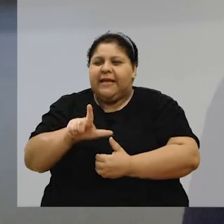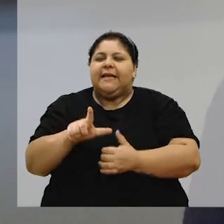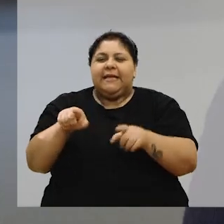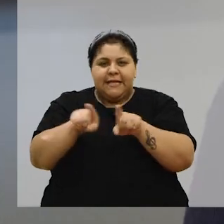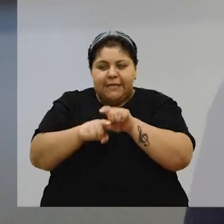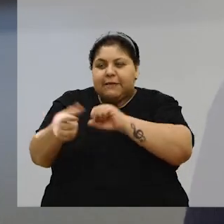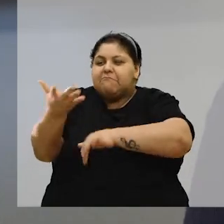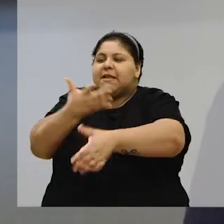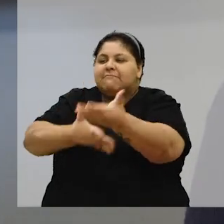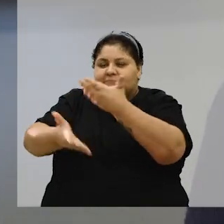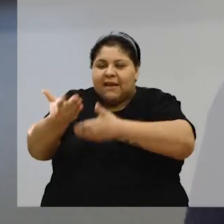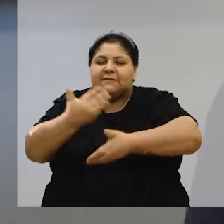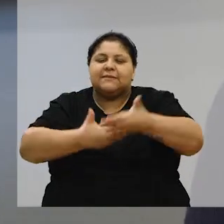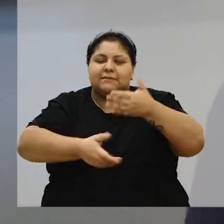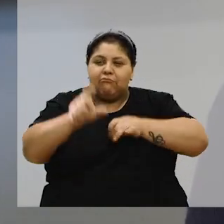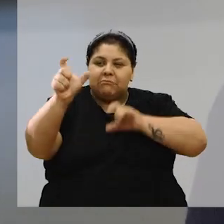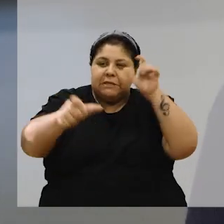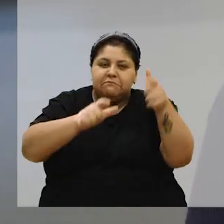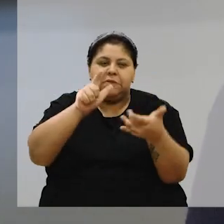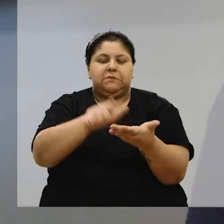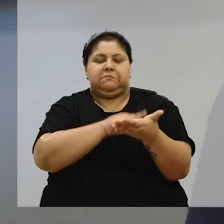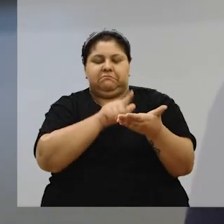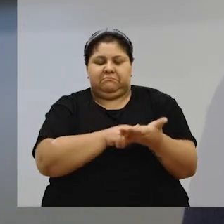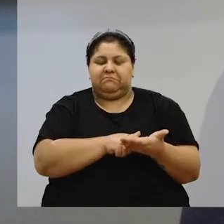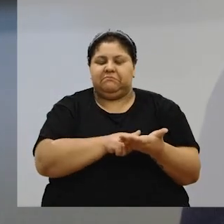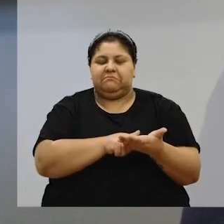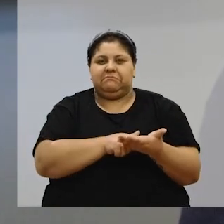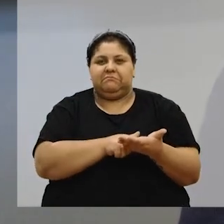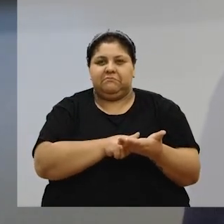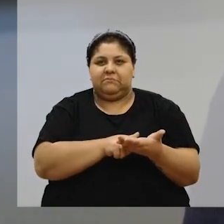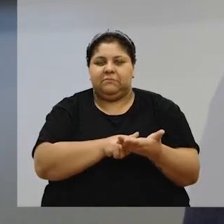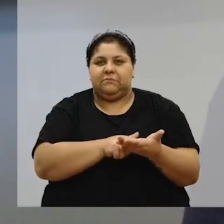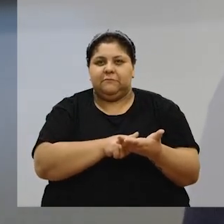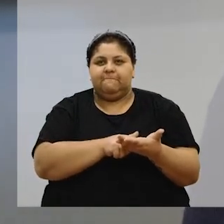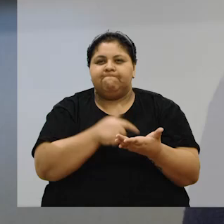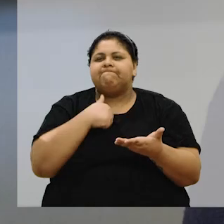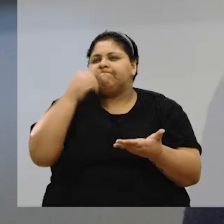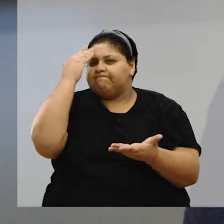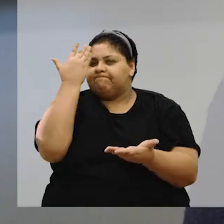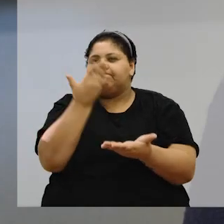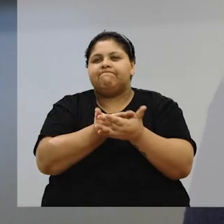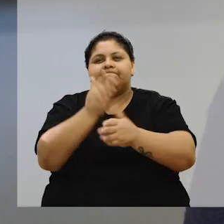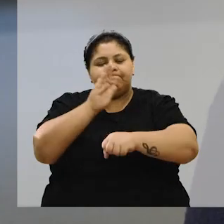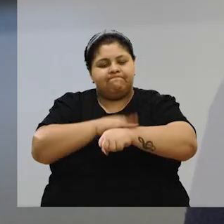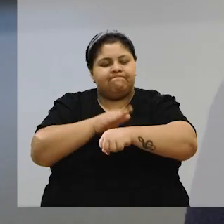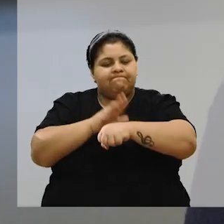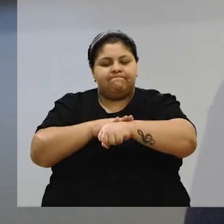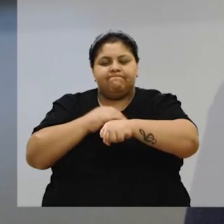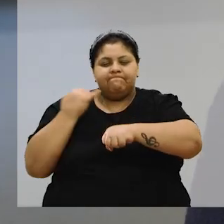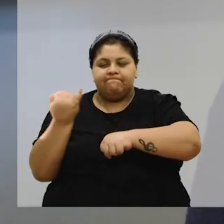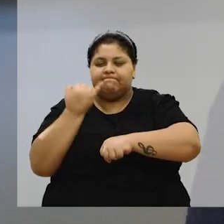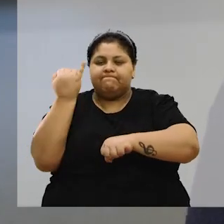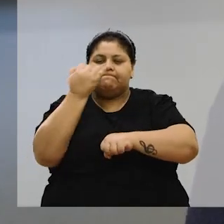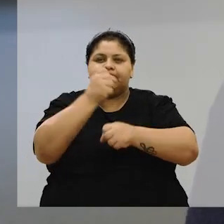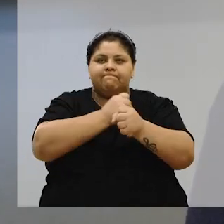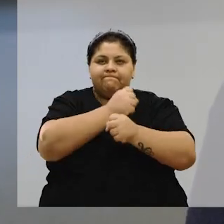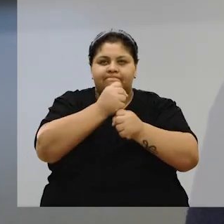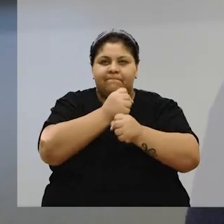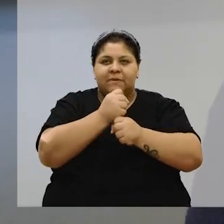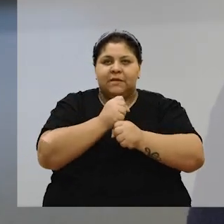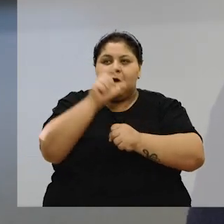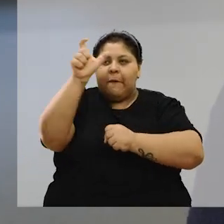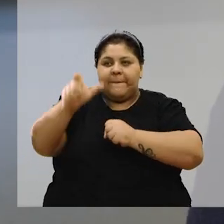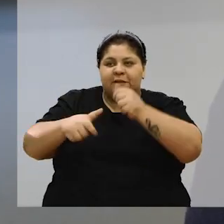essa interação, né, das pessoas com o livro. Então, sem dúvida, né, é um momento fundamental do ano, né, para